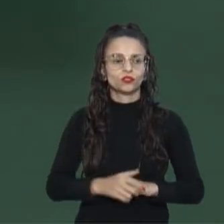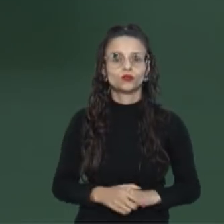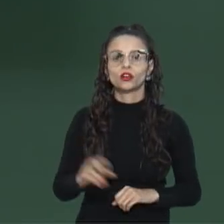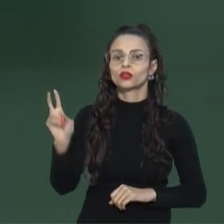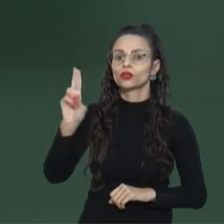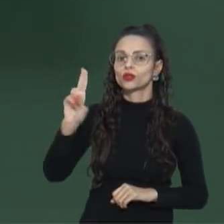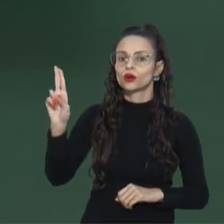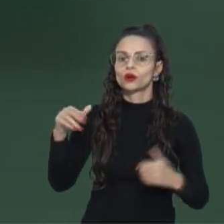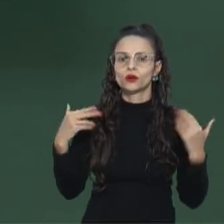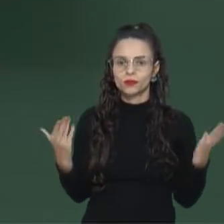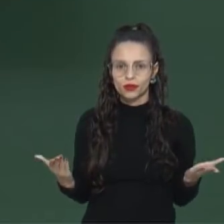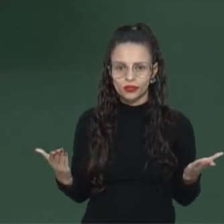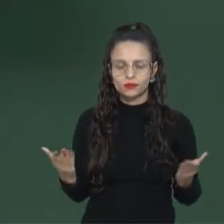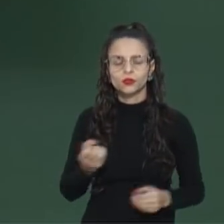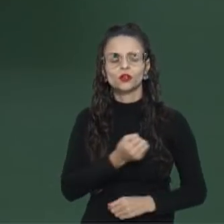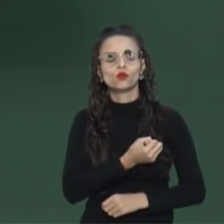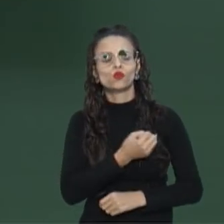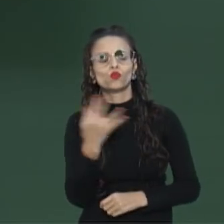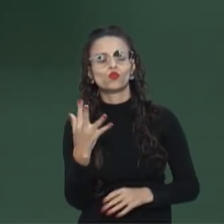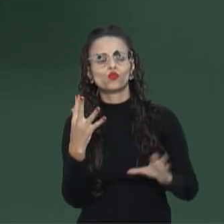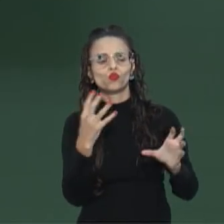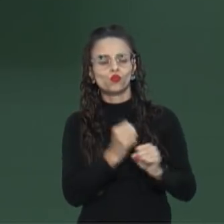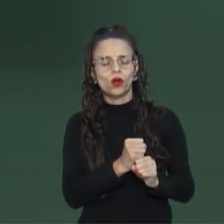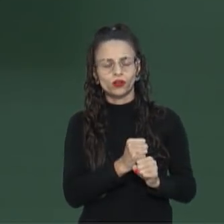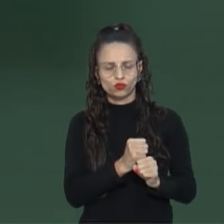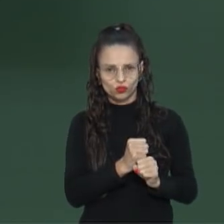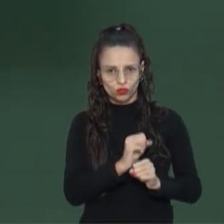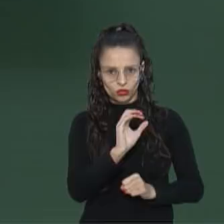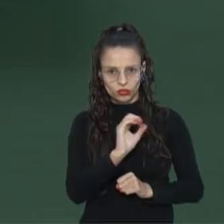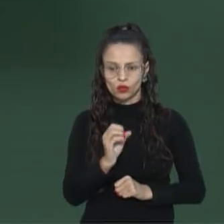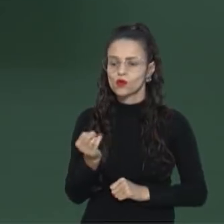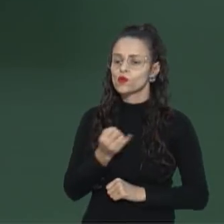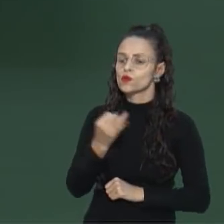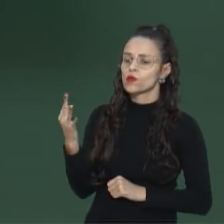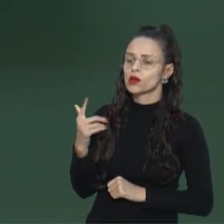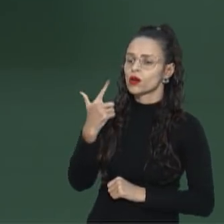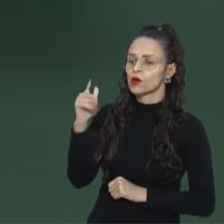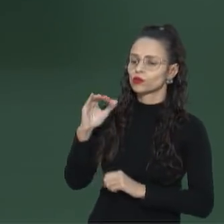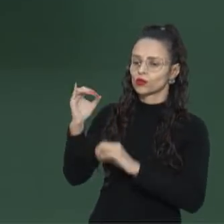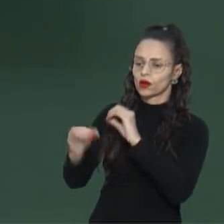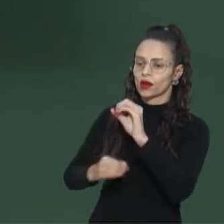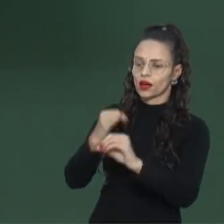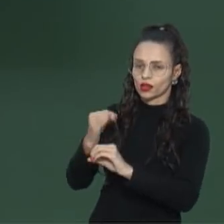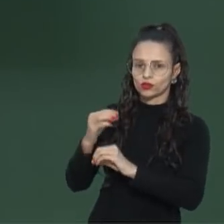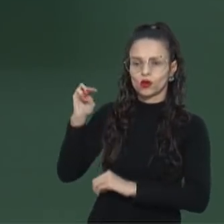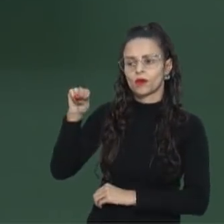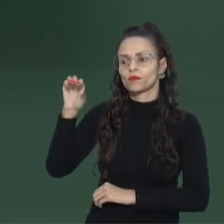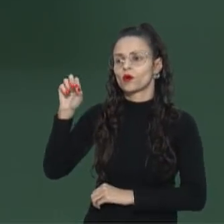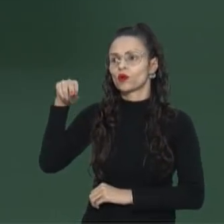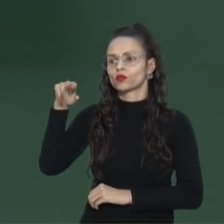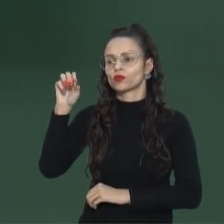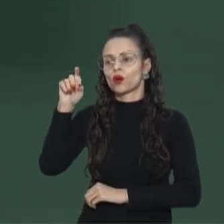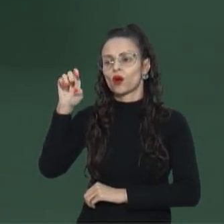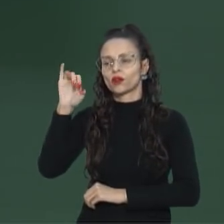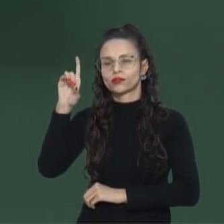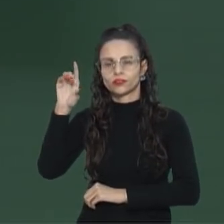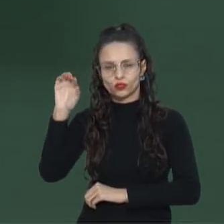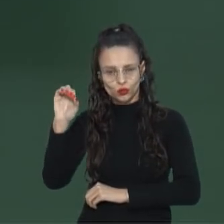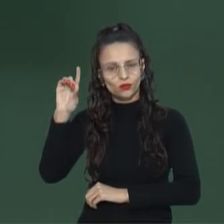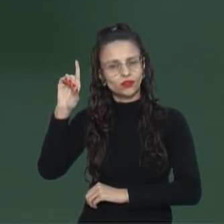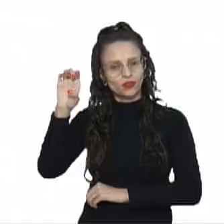dos óxidos. Número de oxigênios e número do outro átomo, né? Monóxido de carbono.